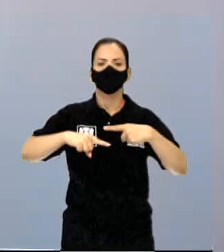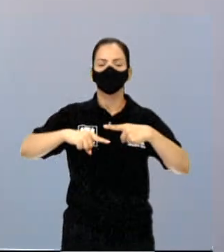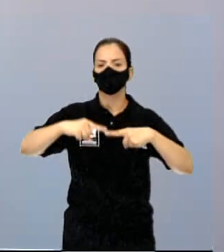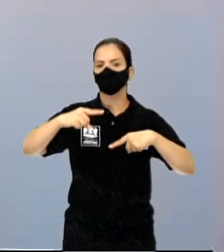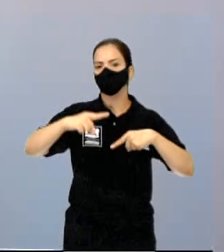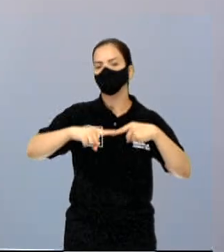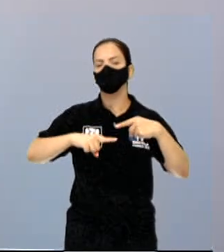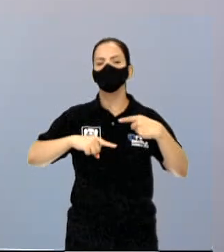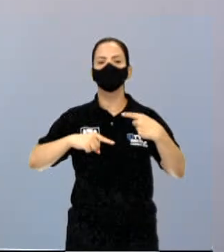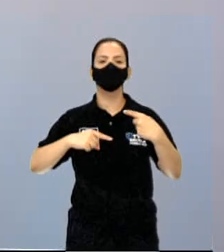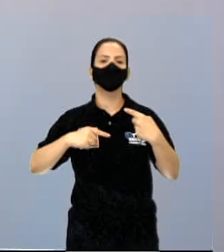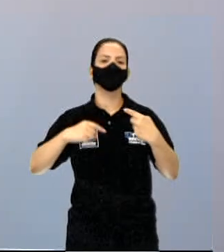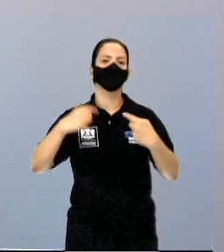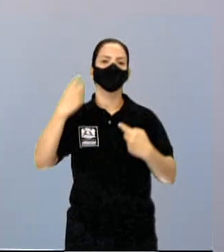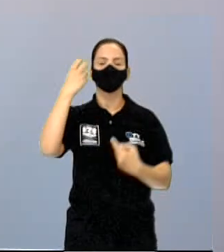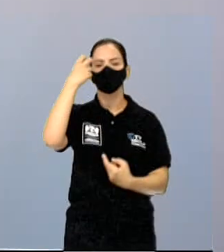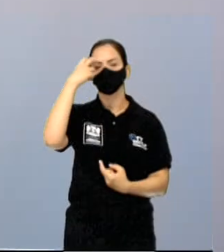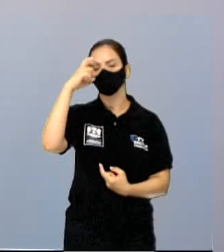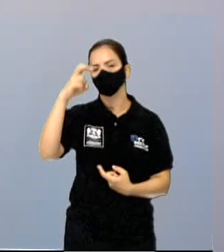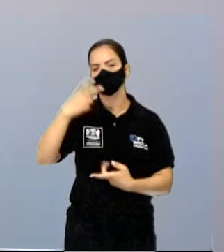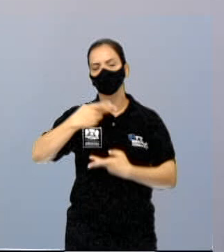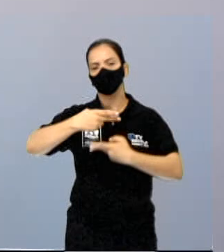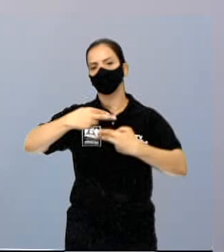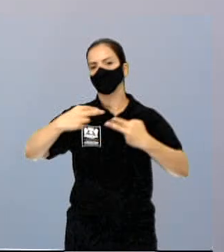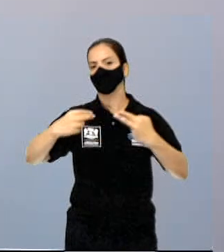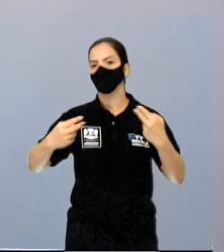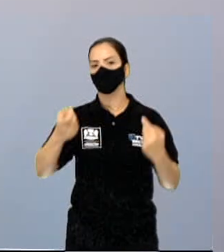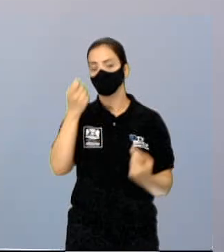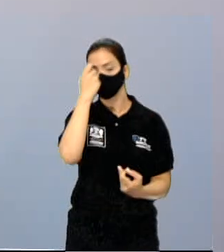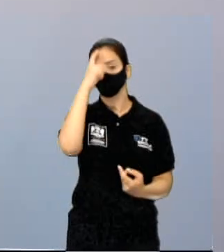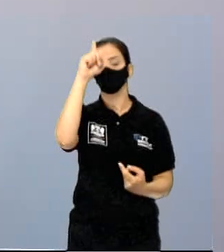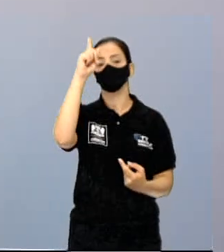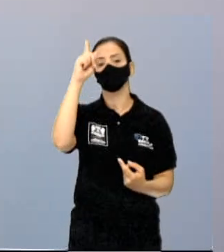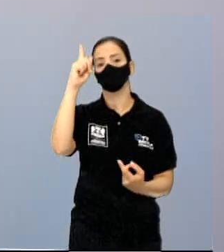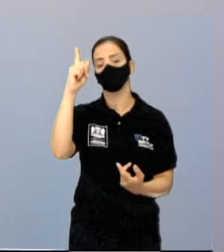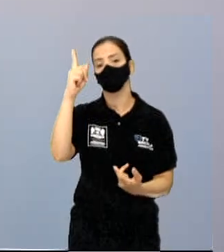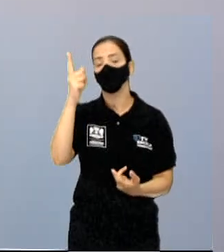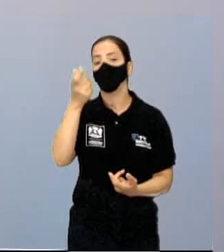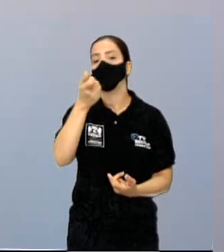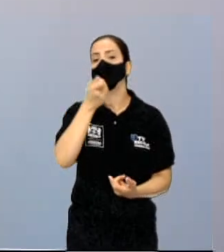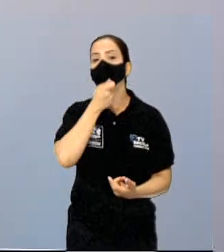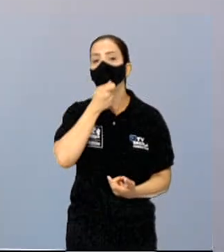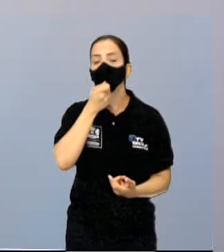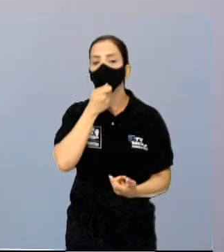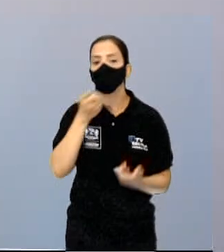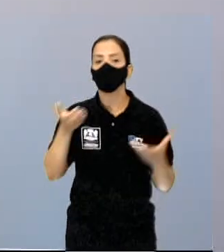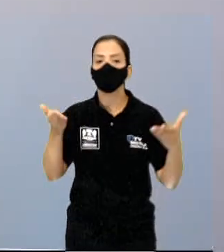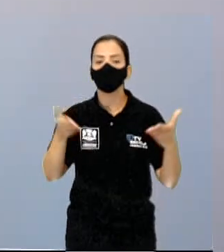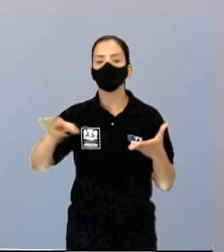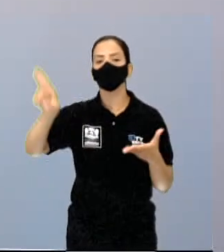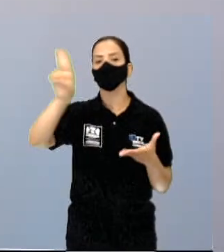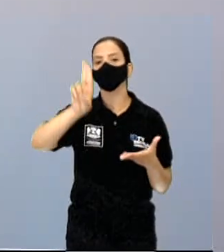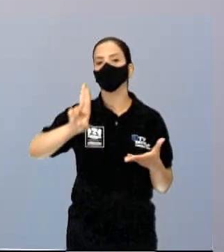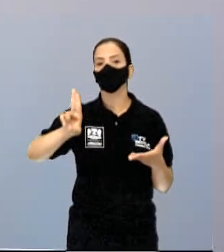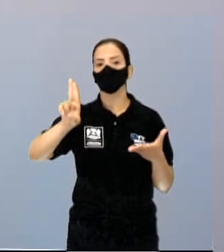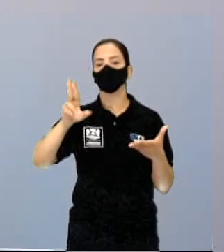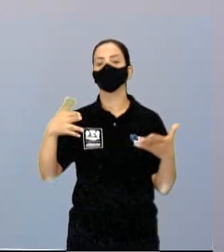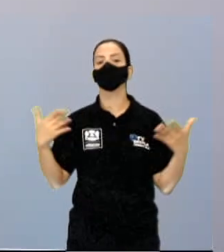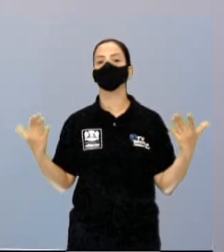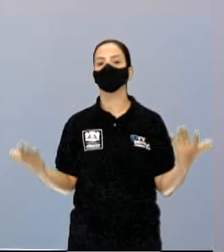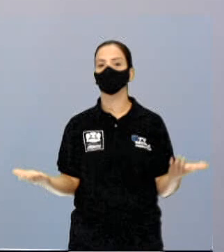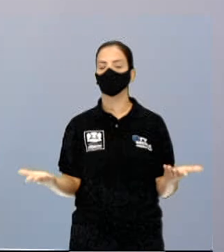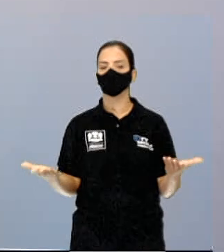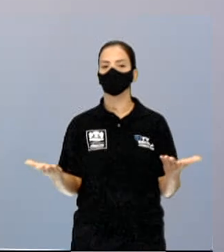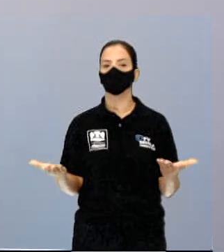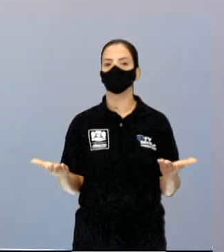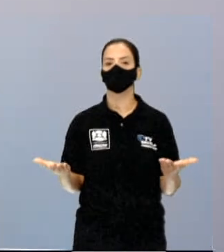aspectos culturais ou coisas que eles criaram que ainda hoje nós utilizamos? E aí? Vamos